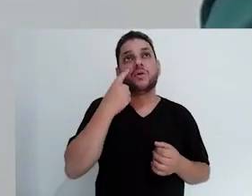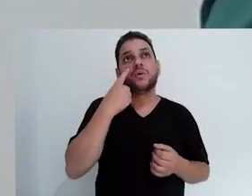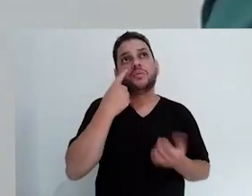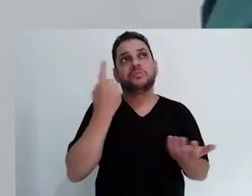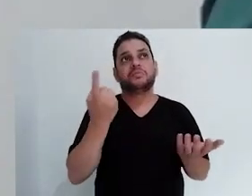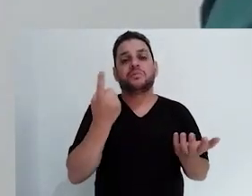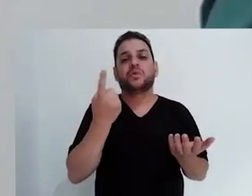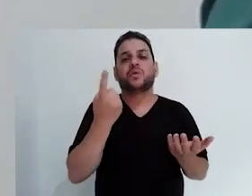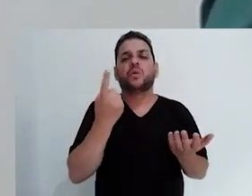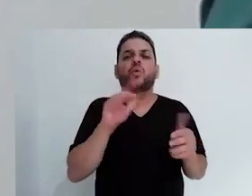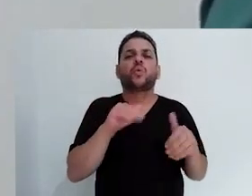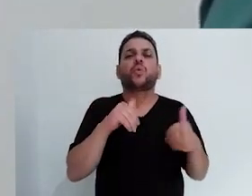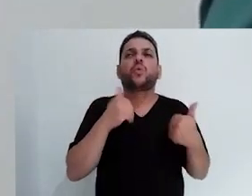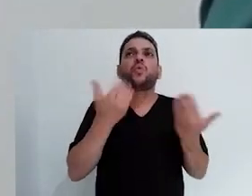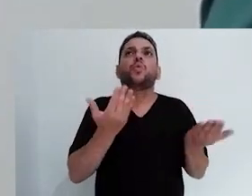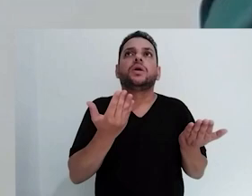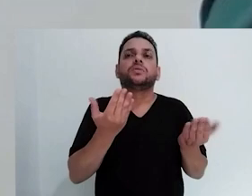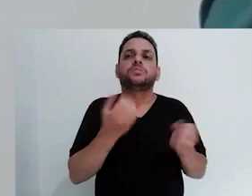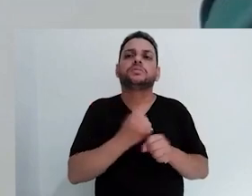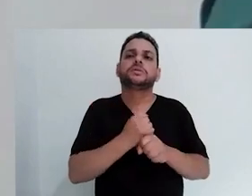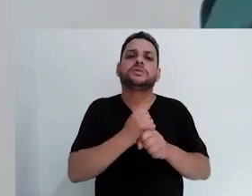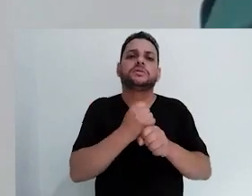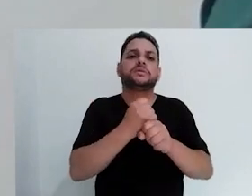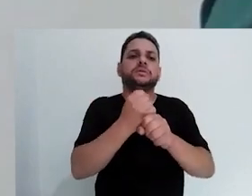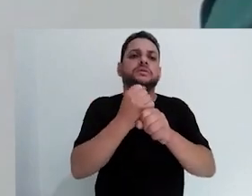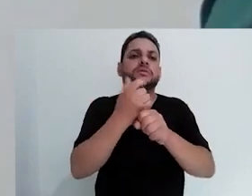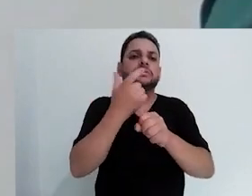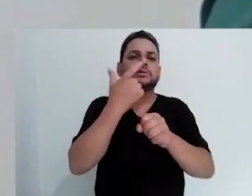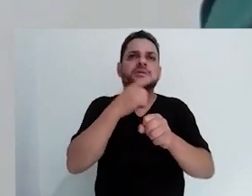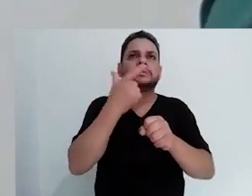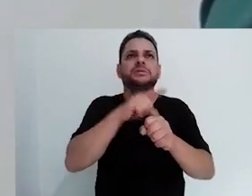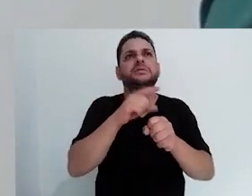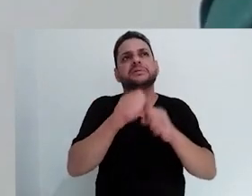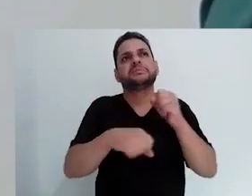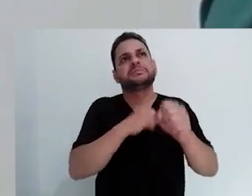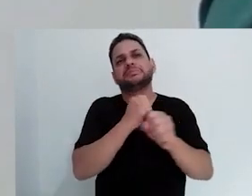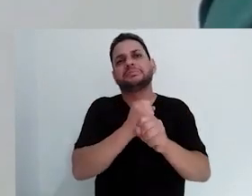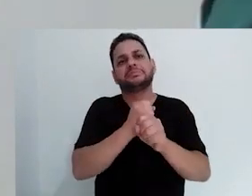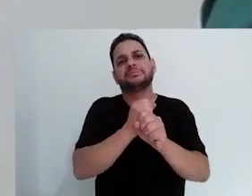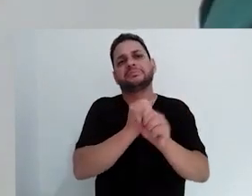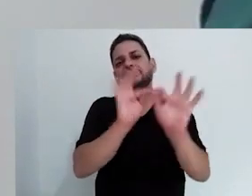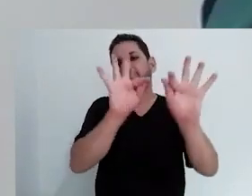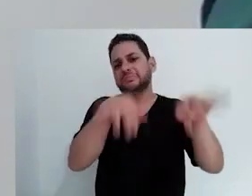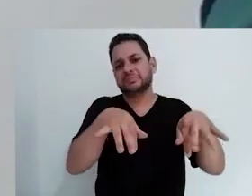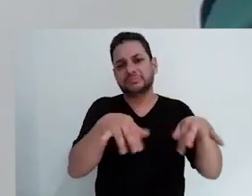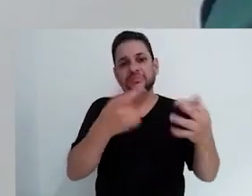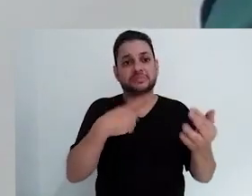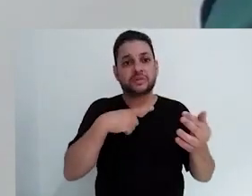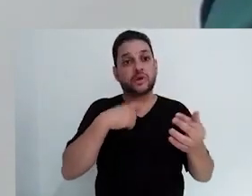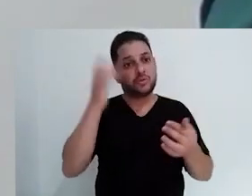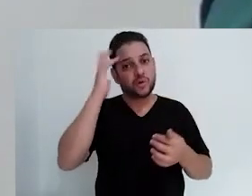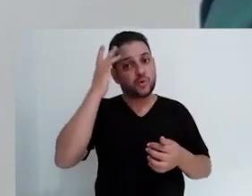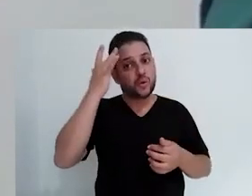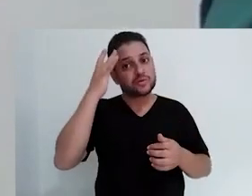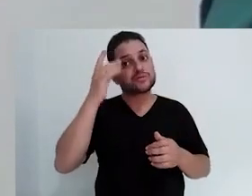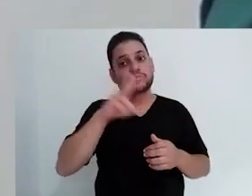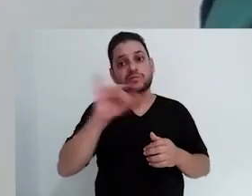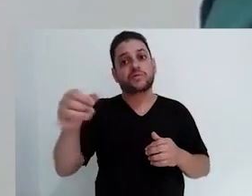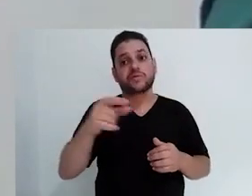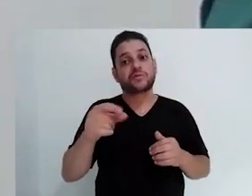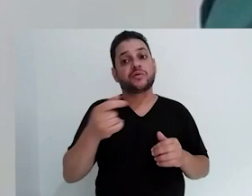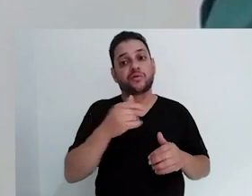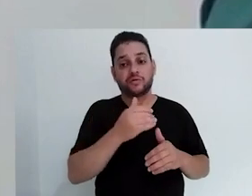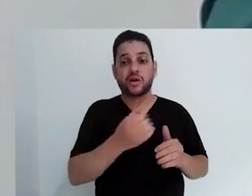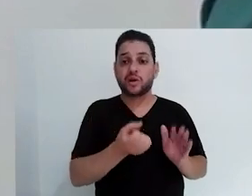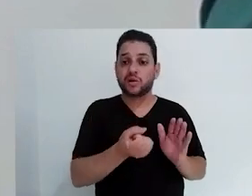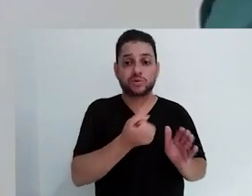vai conseguir atingir até o fim do ano, mas eu acho que a gente vai apresentar até o fim do ano números muito bons, e um encurtamento